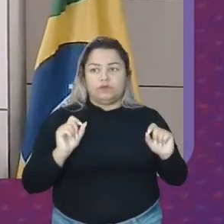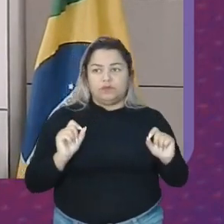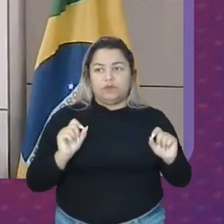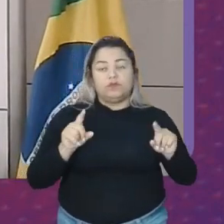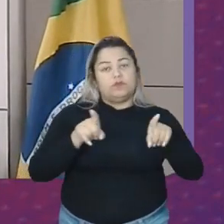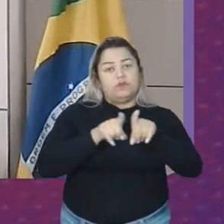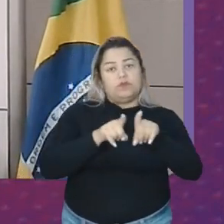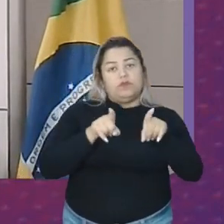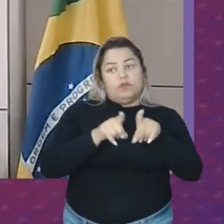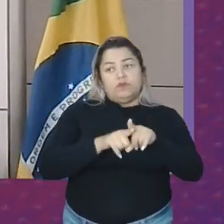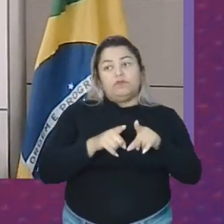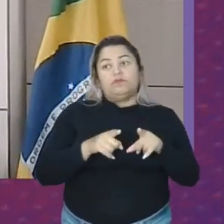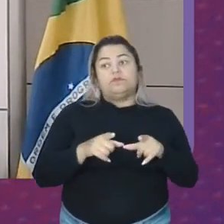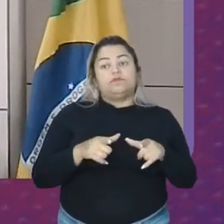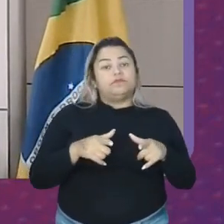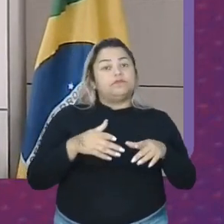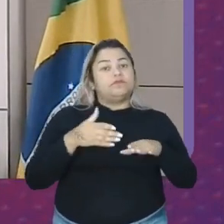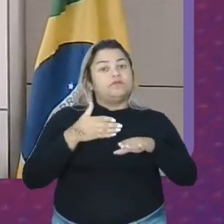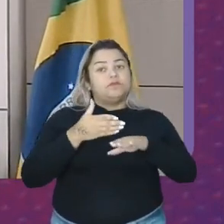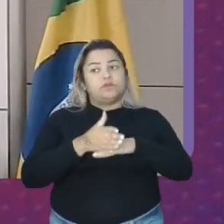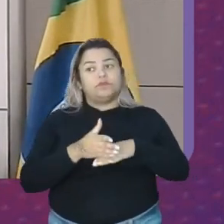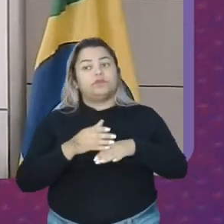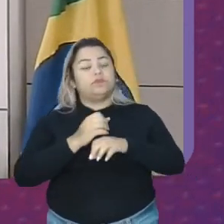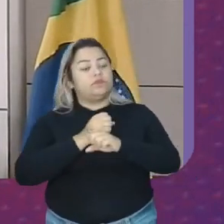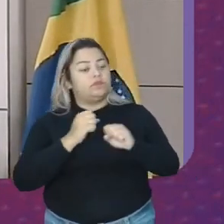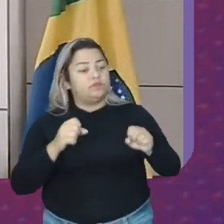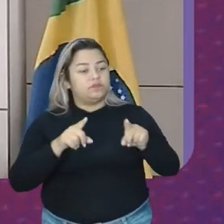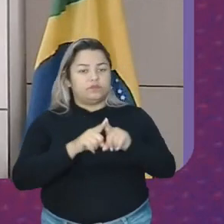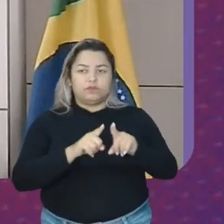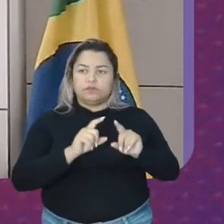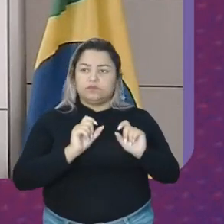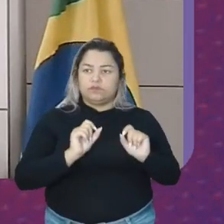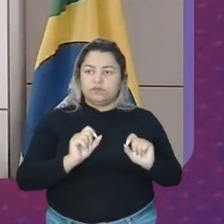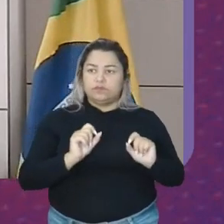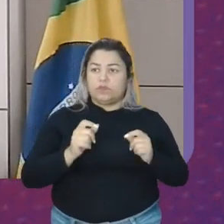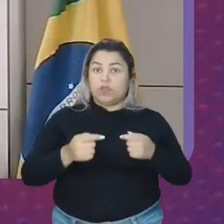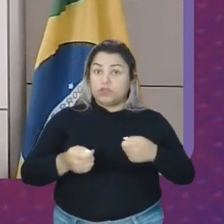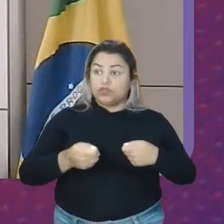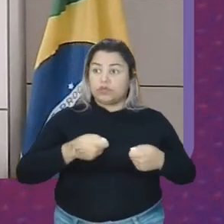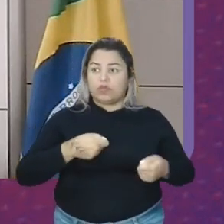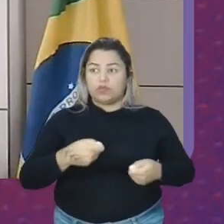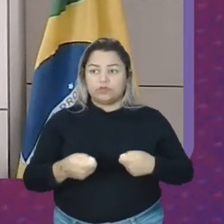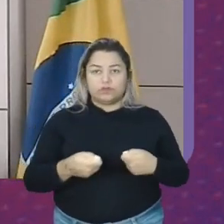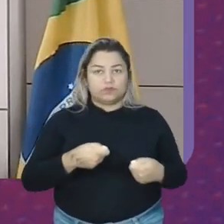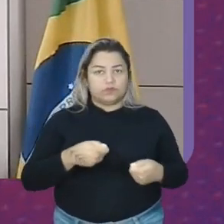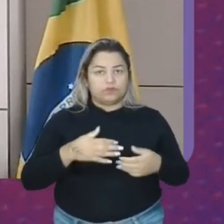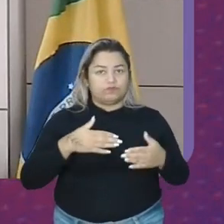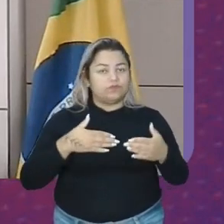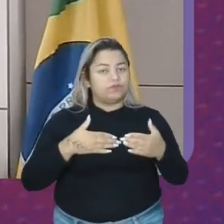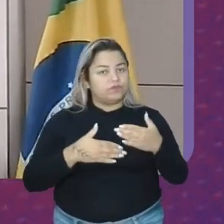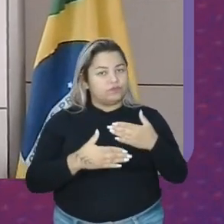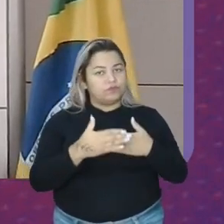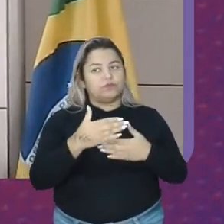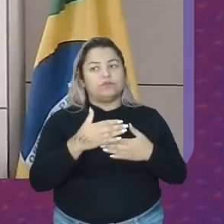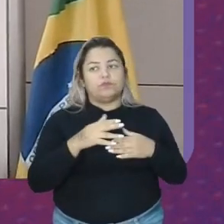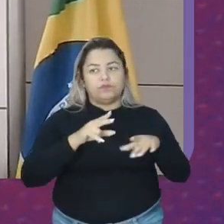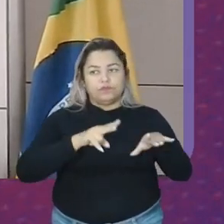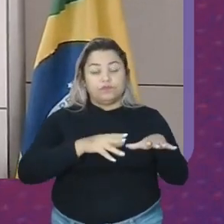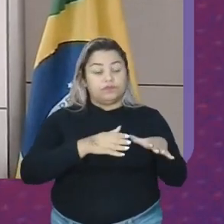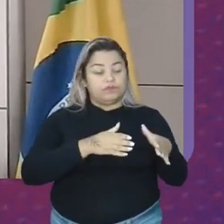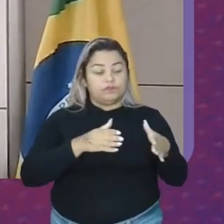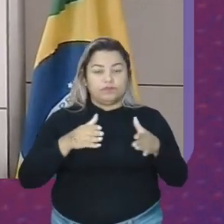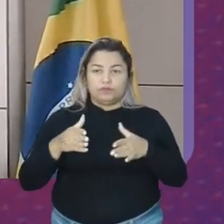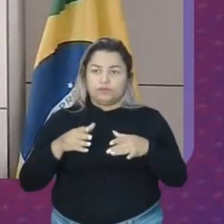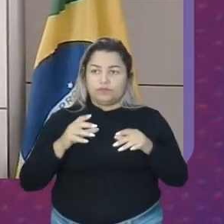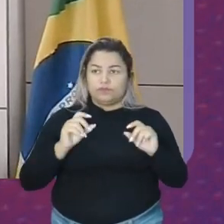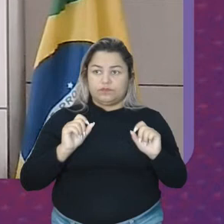também muita capacidade de síntese e de articulação no próximo período, né, dessa etapa que nós